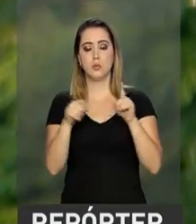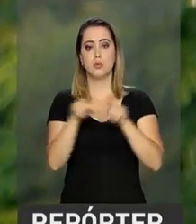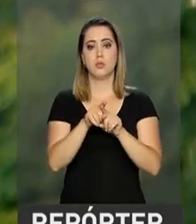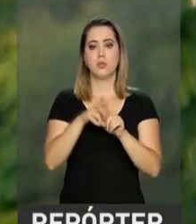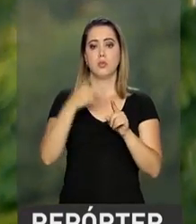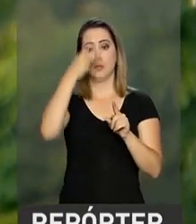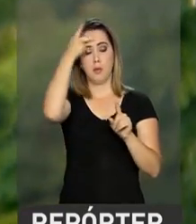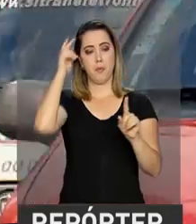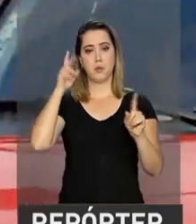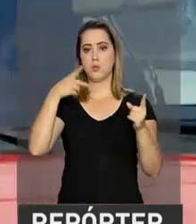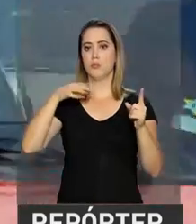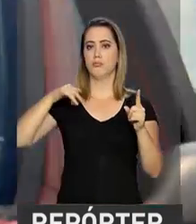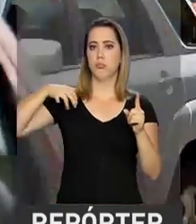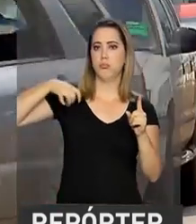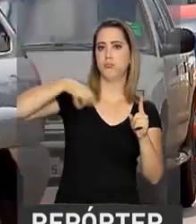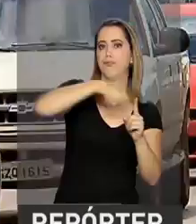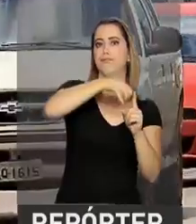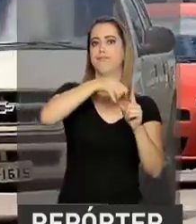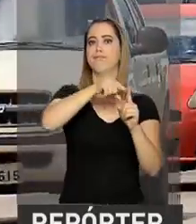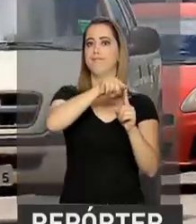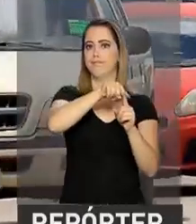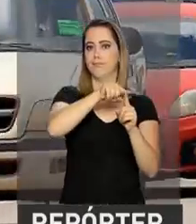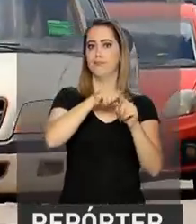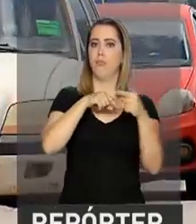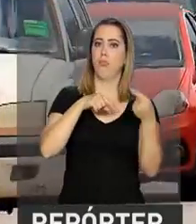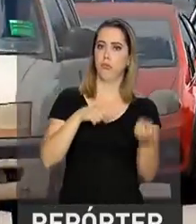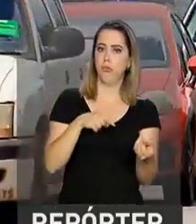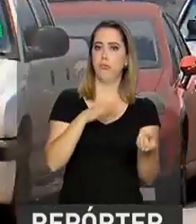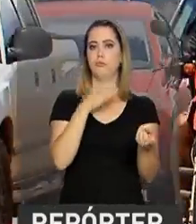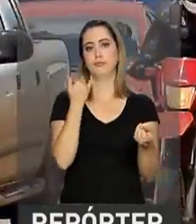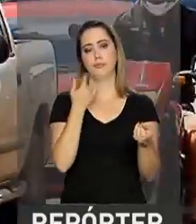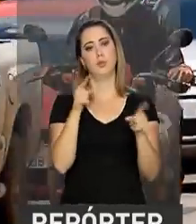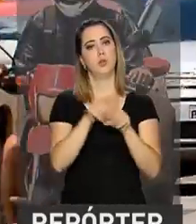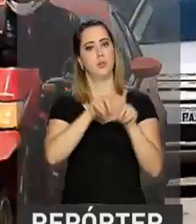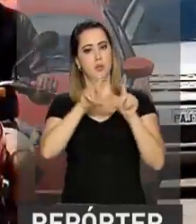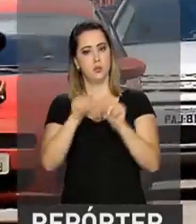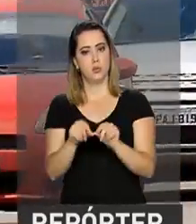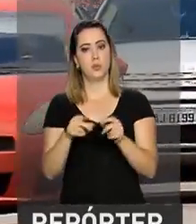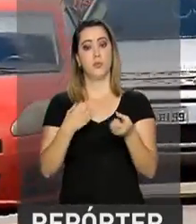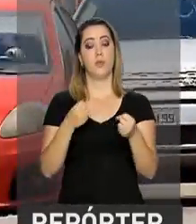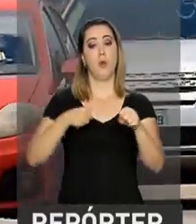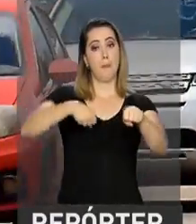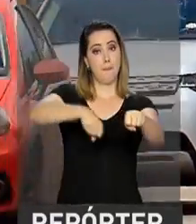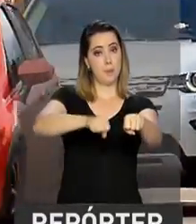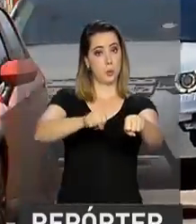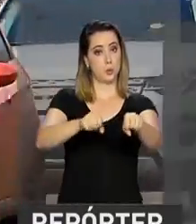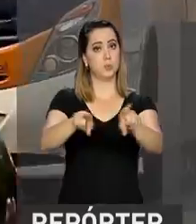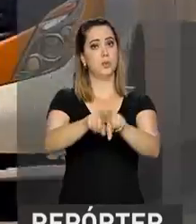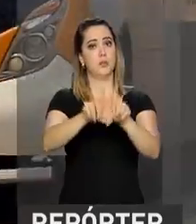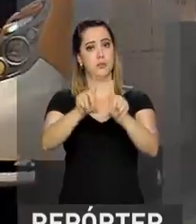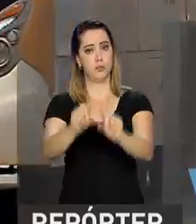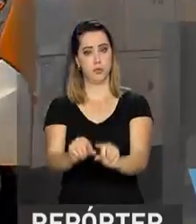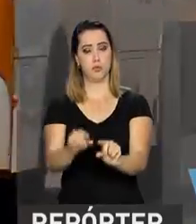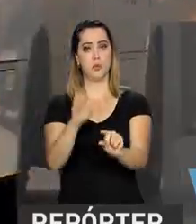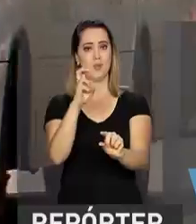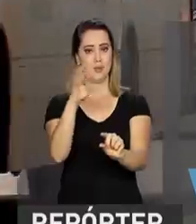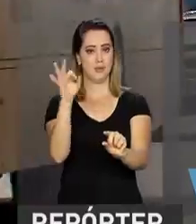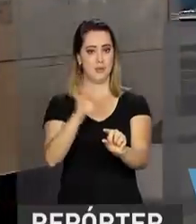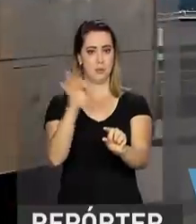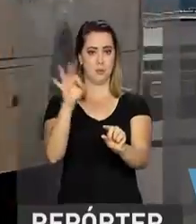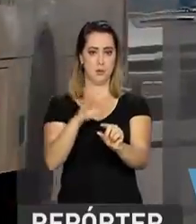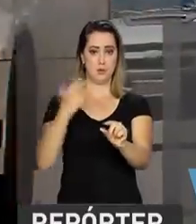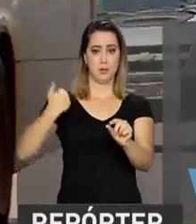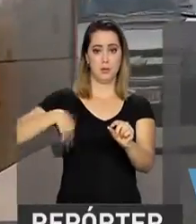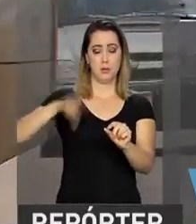cerca de 21% entre os motociclistas também houve redução da mortalidade em quase 5% pelos números